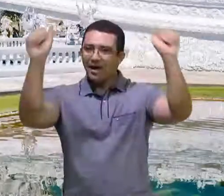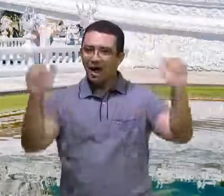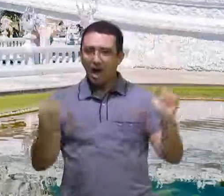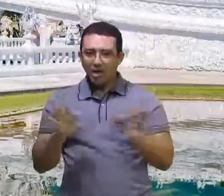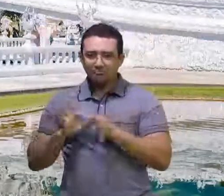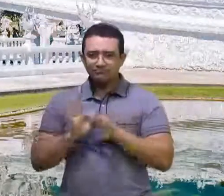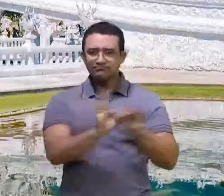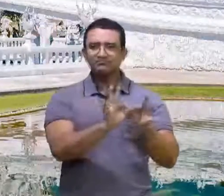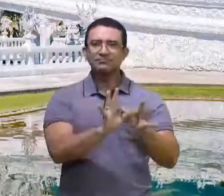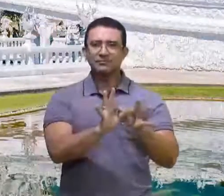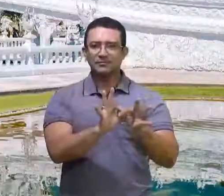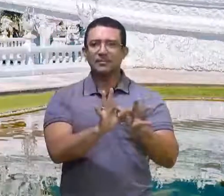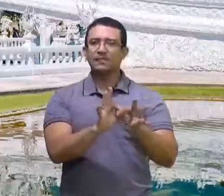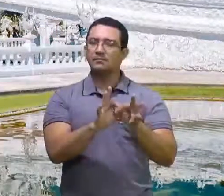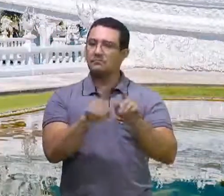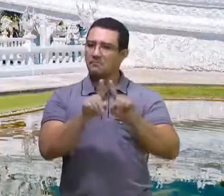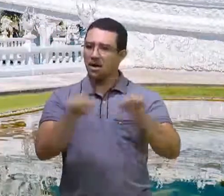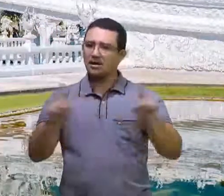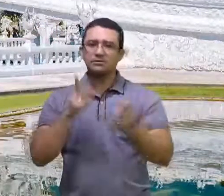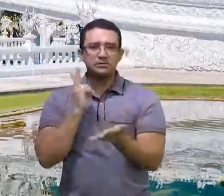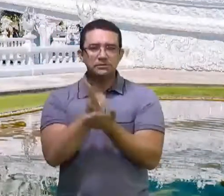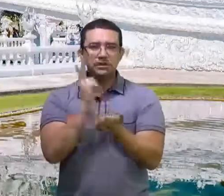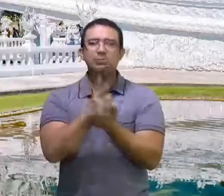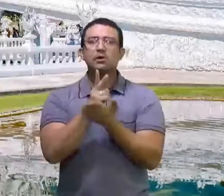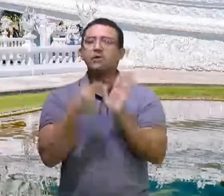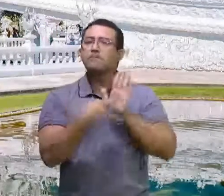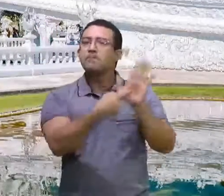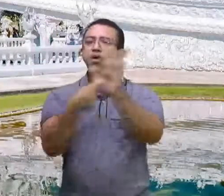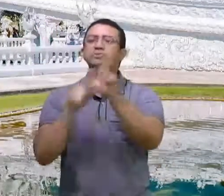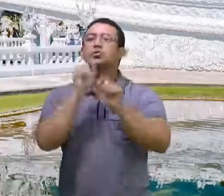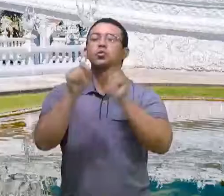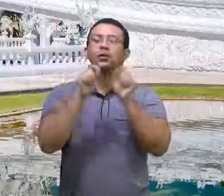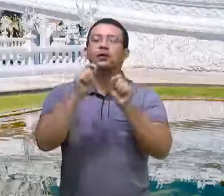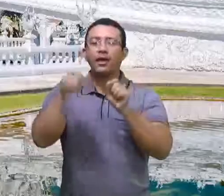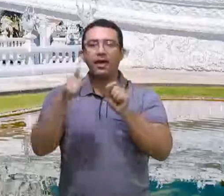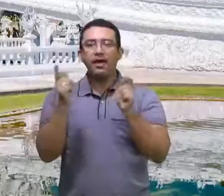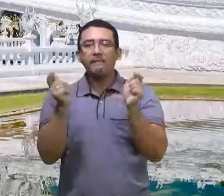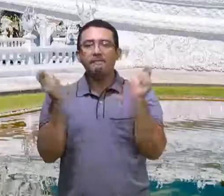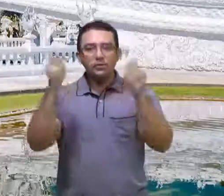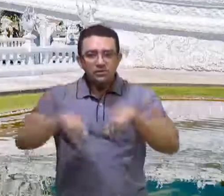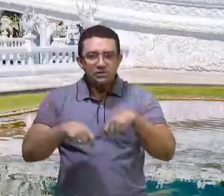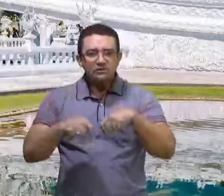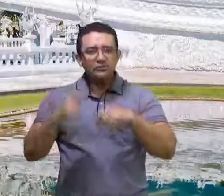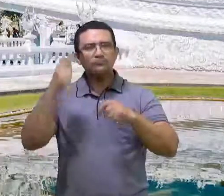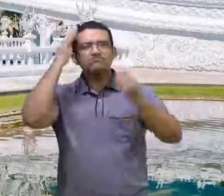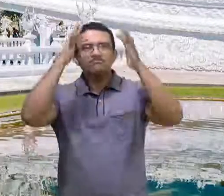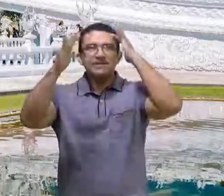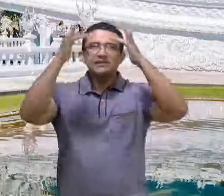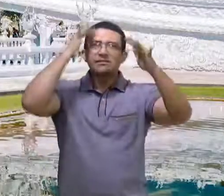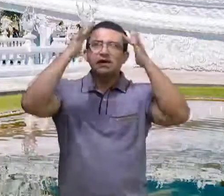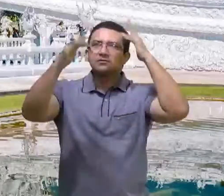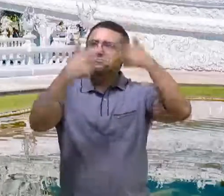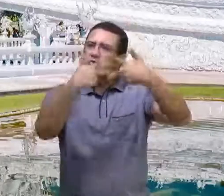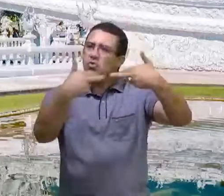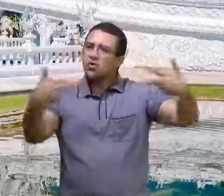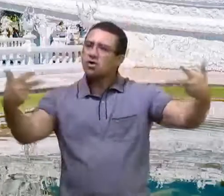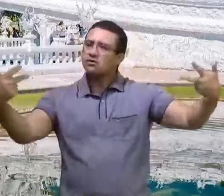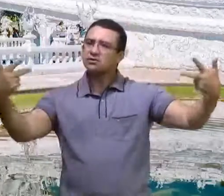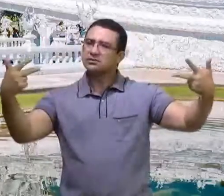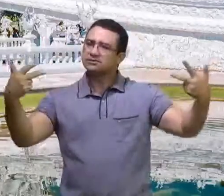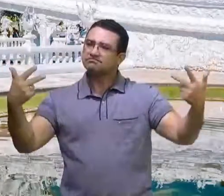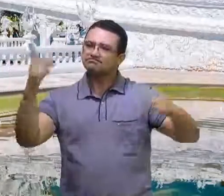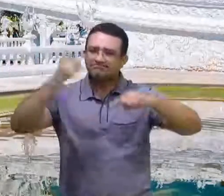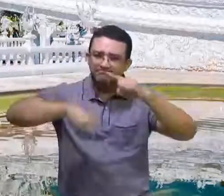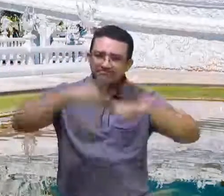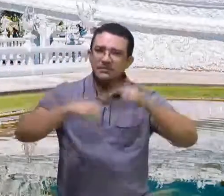mas sempre levando ali a reflexão entre o que se pode pensar de bem material e a